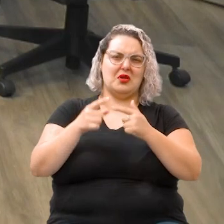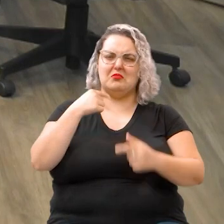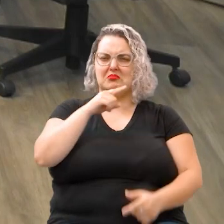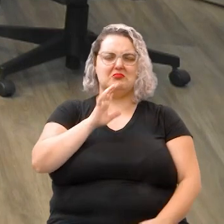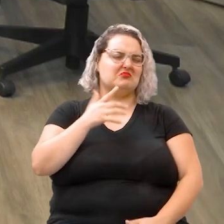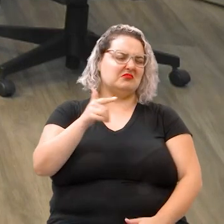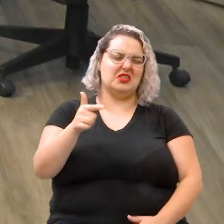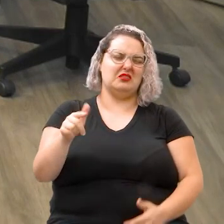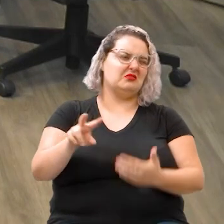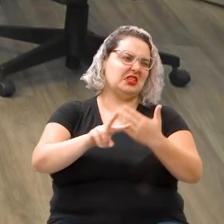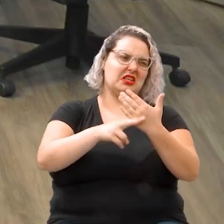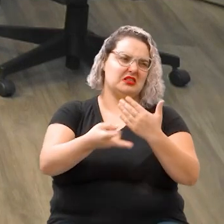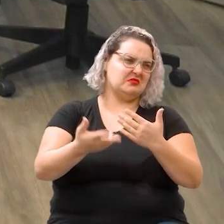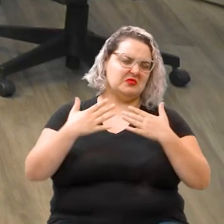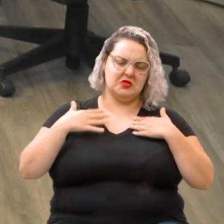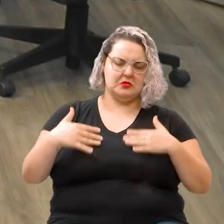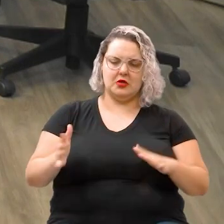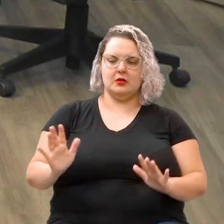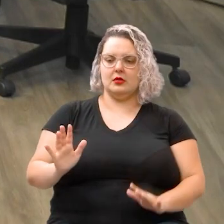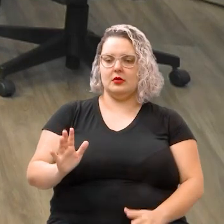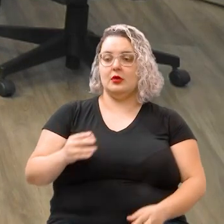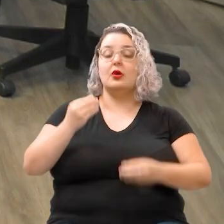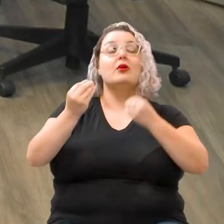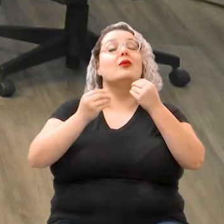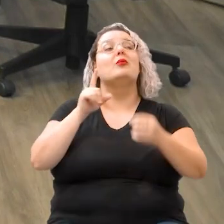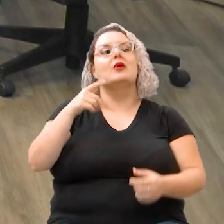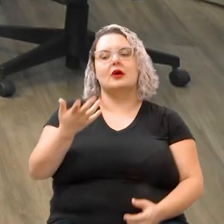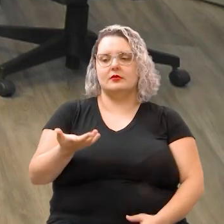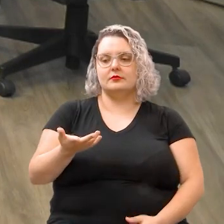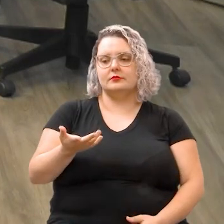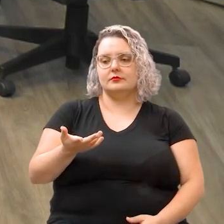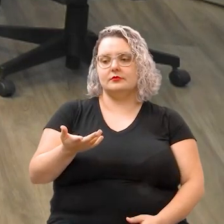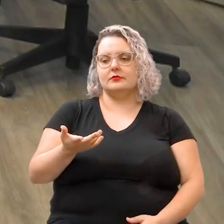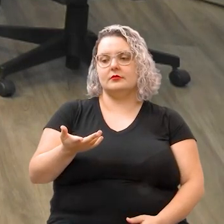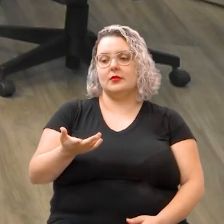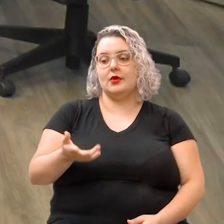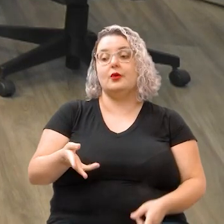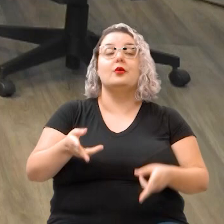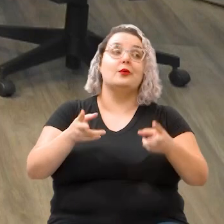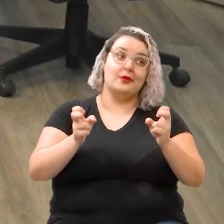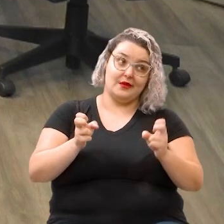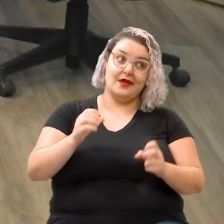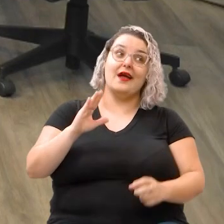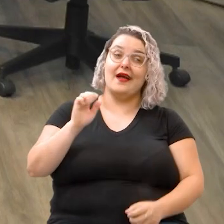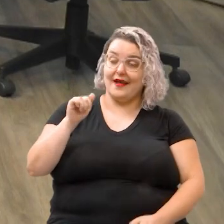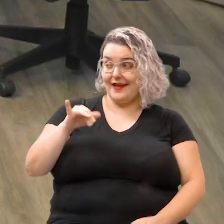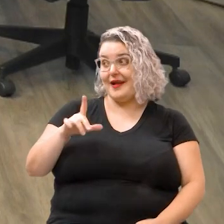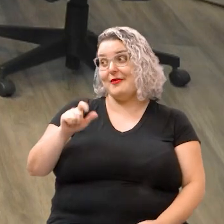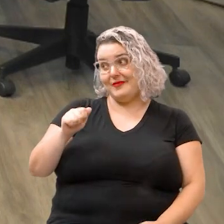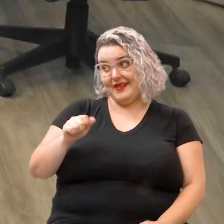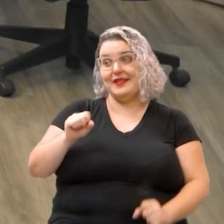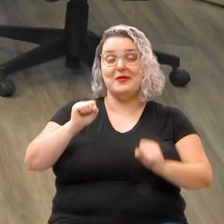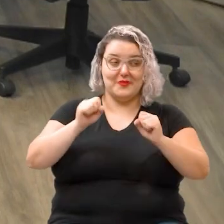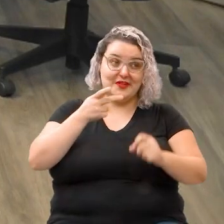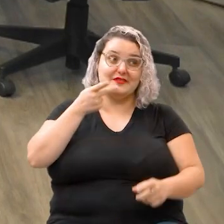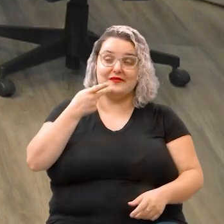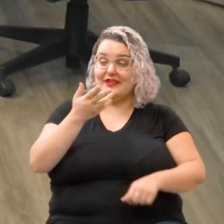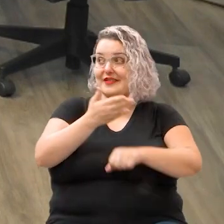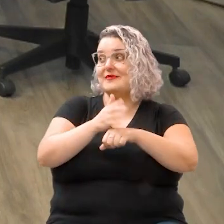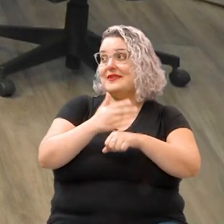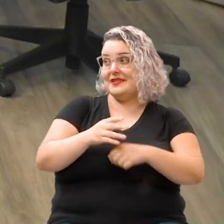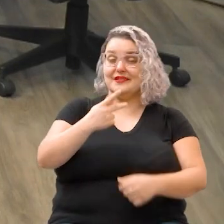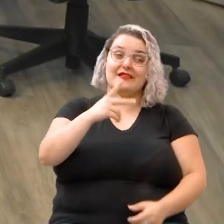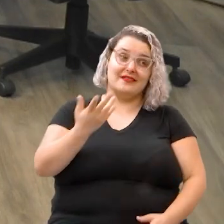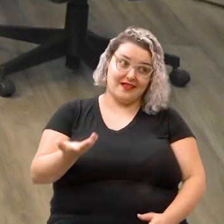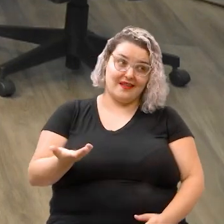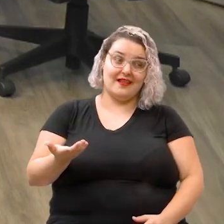não tem consequência para o resto do meu corpo. Como que está isso? O que eu percebo, daí a Camila pode falar um pouquinho da prática dela clínica